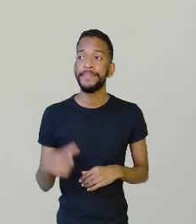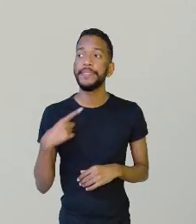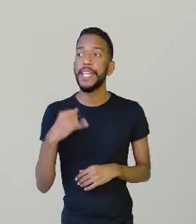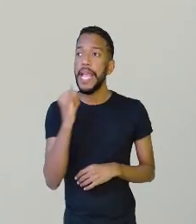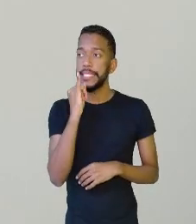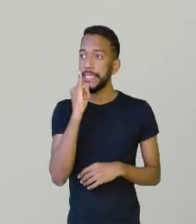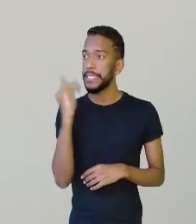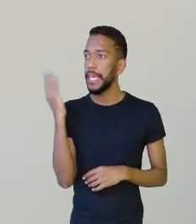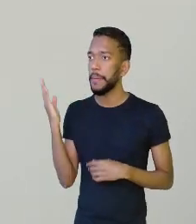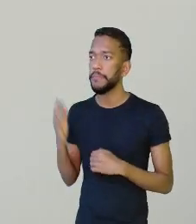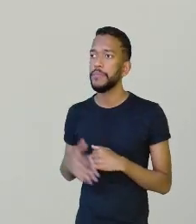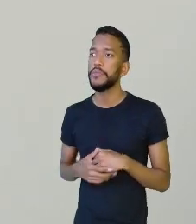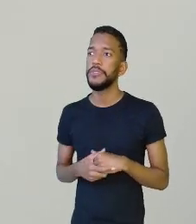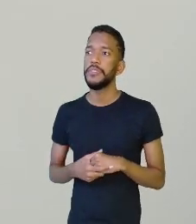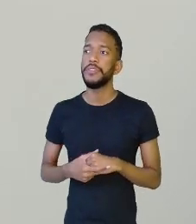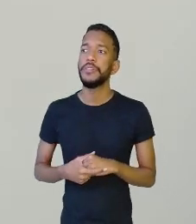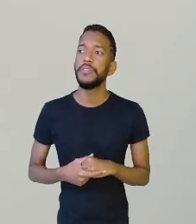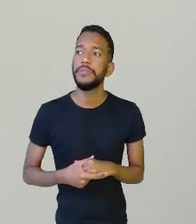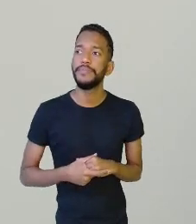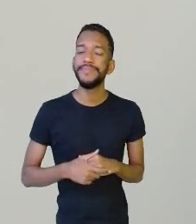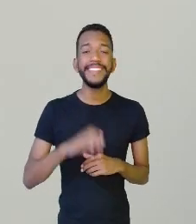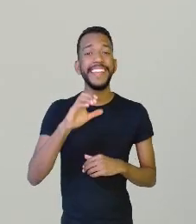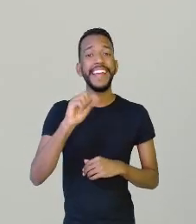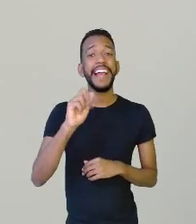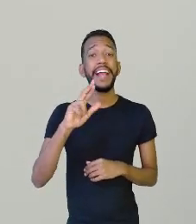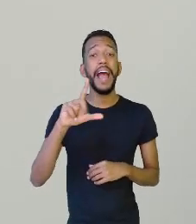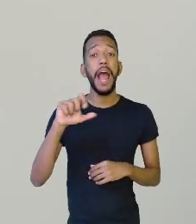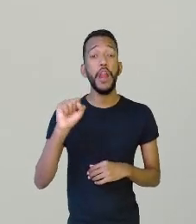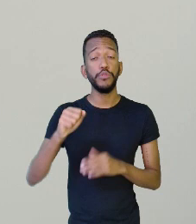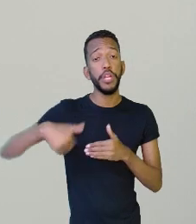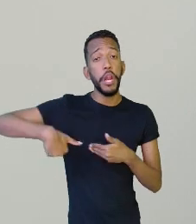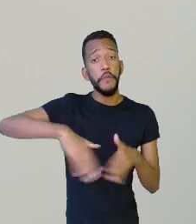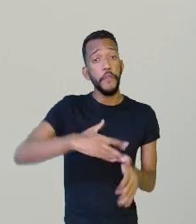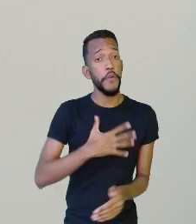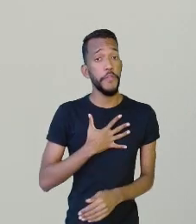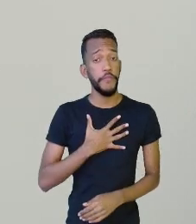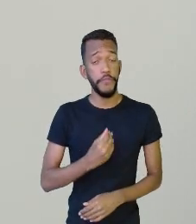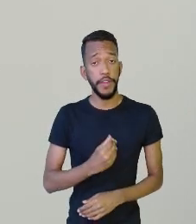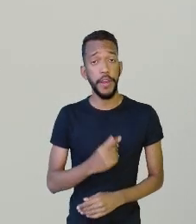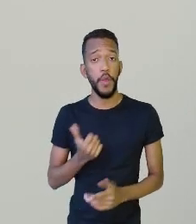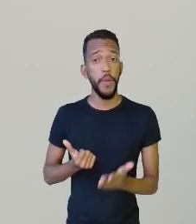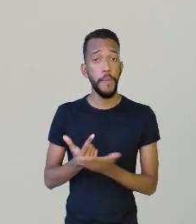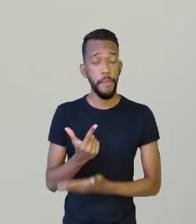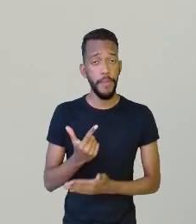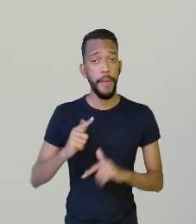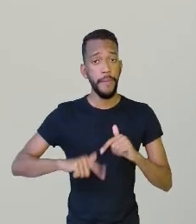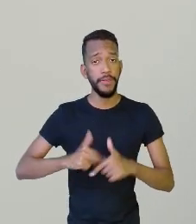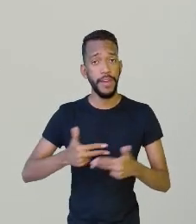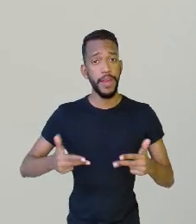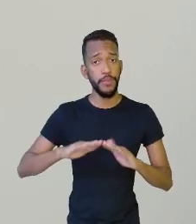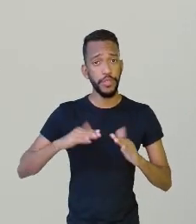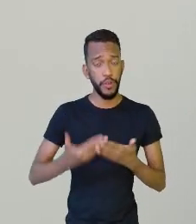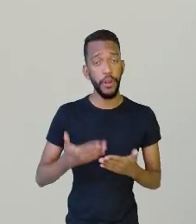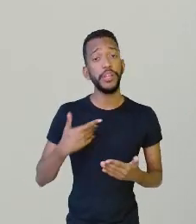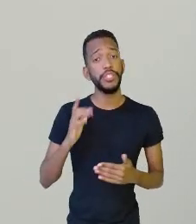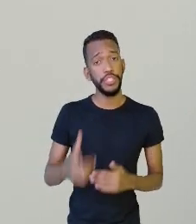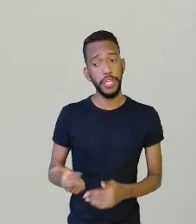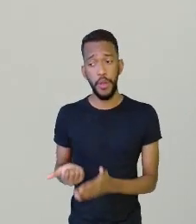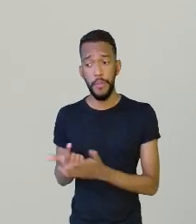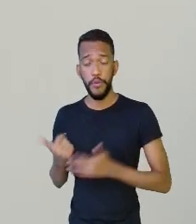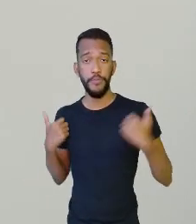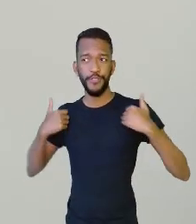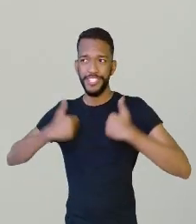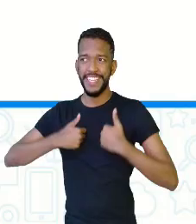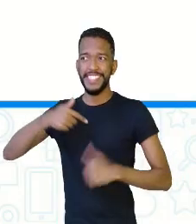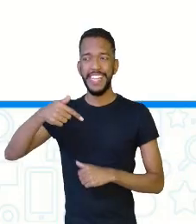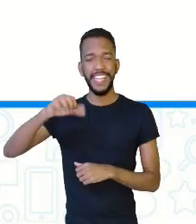aqui. Carlos levou sua filha para comprar material escolar. Ele comprou uma mochila por R$